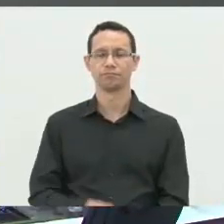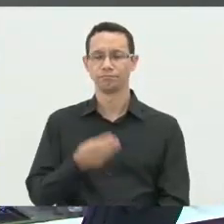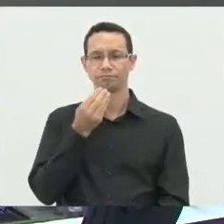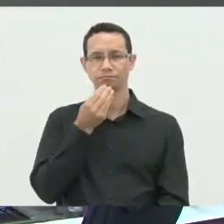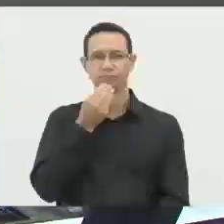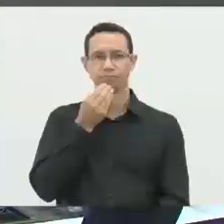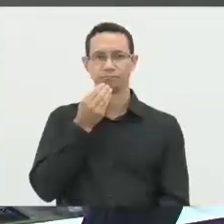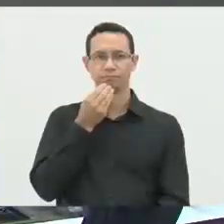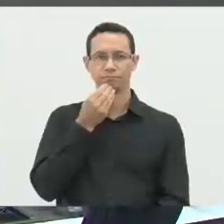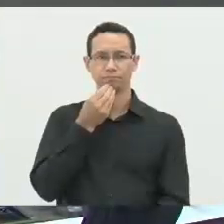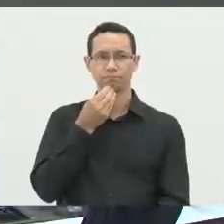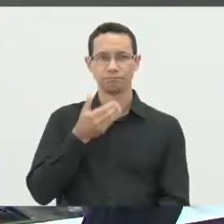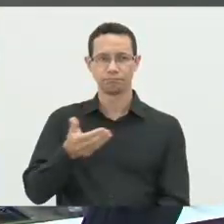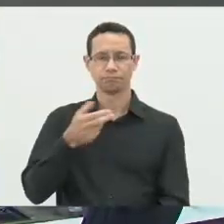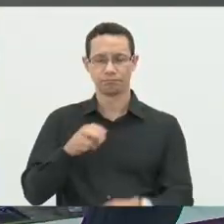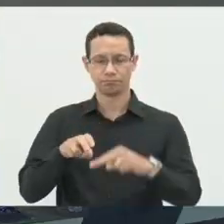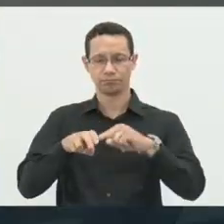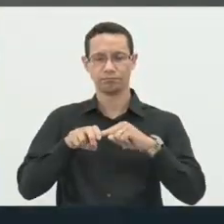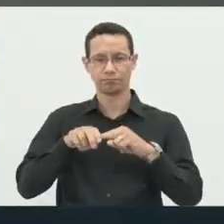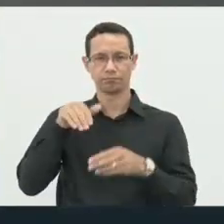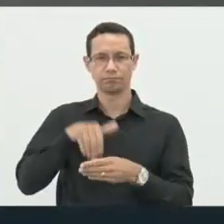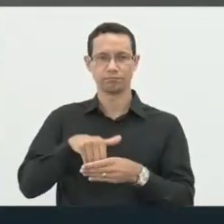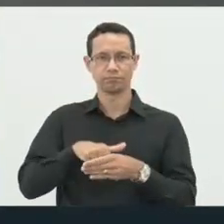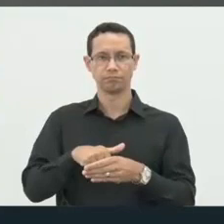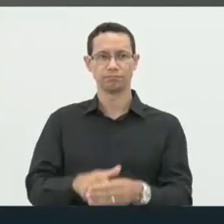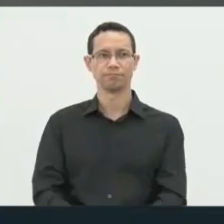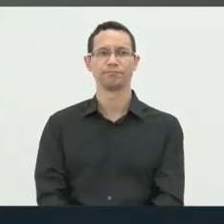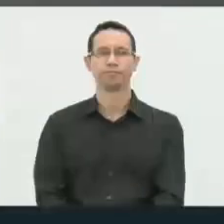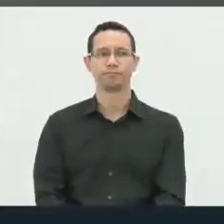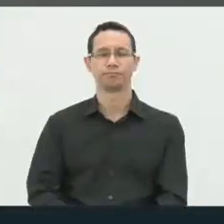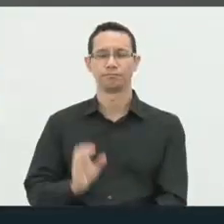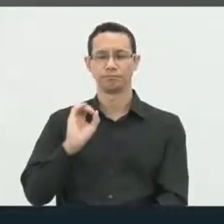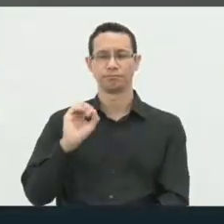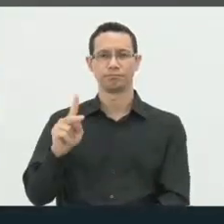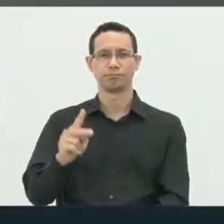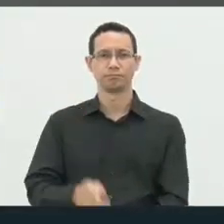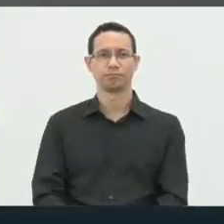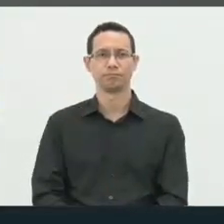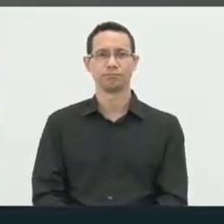Vereador a gente está em justificação de voto Tá ok presidente